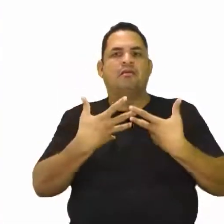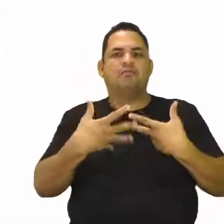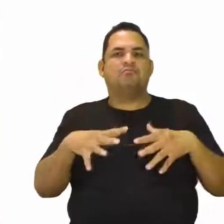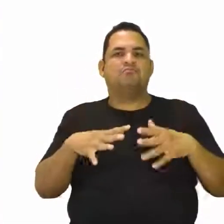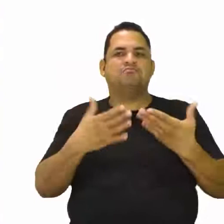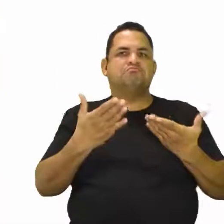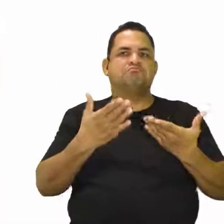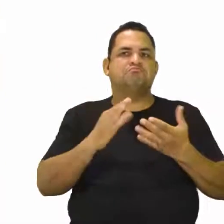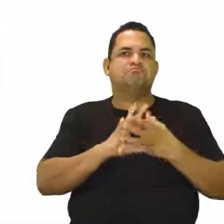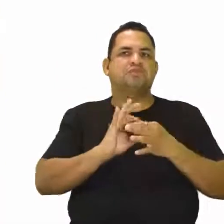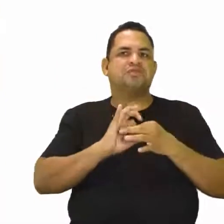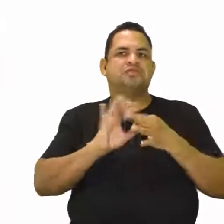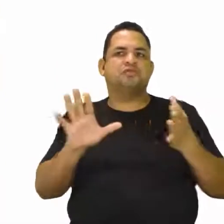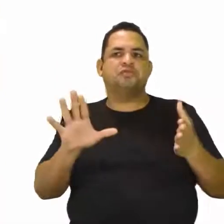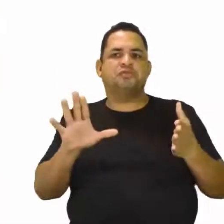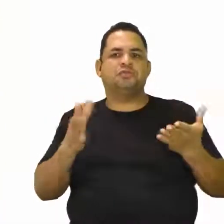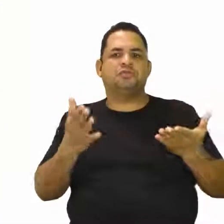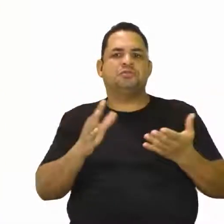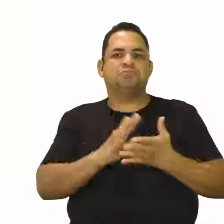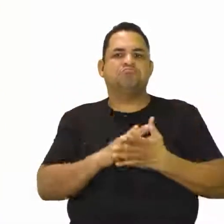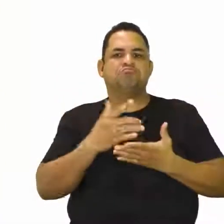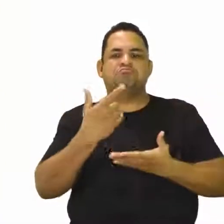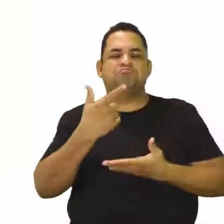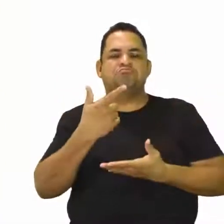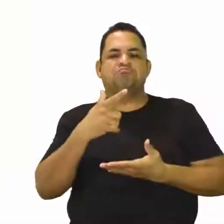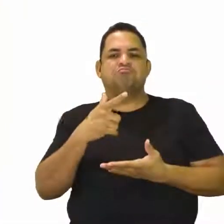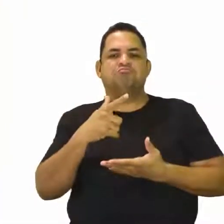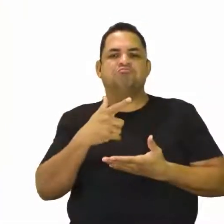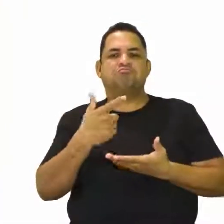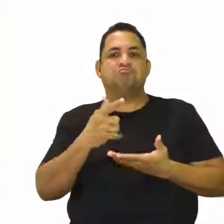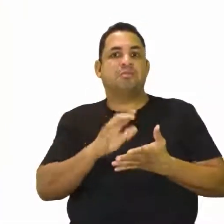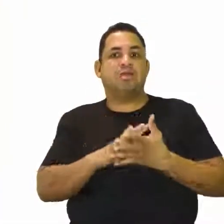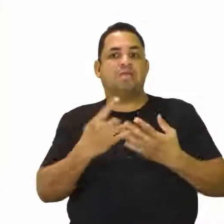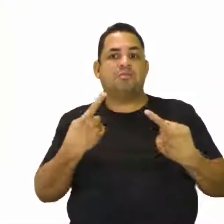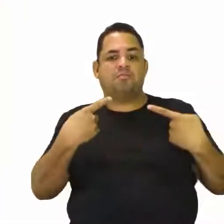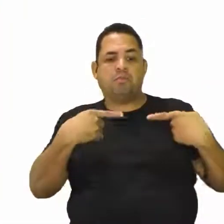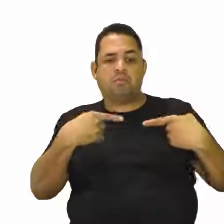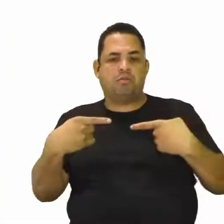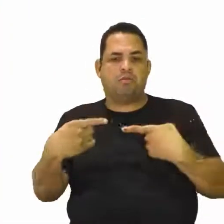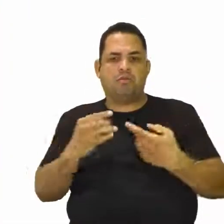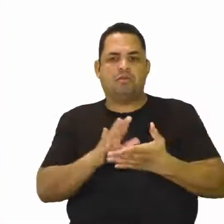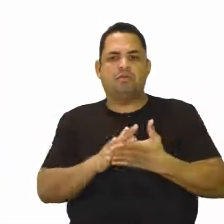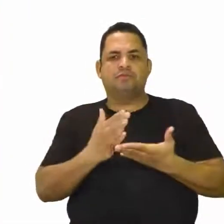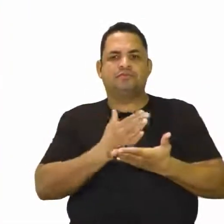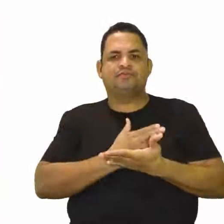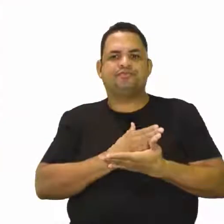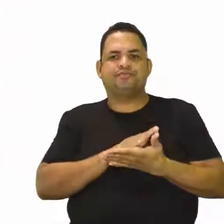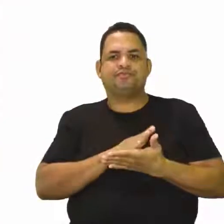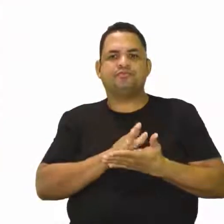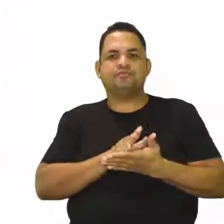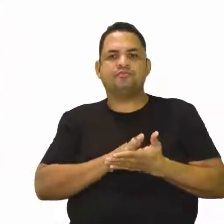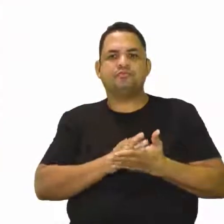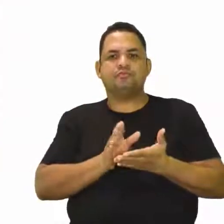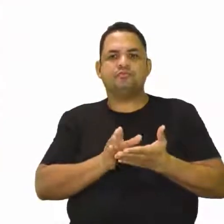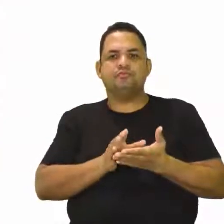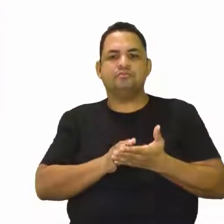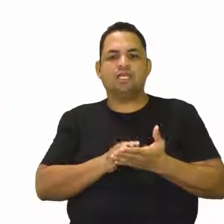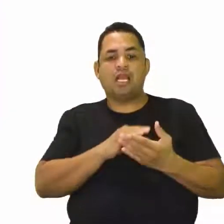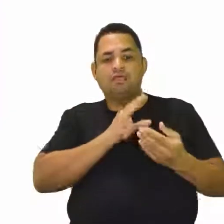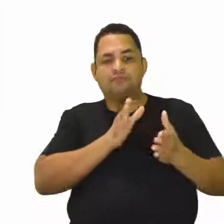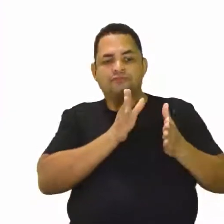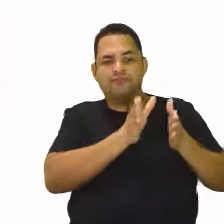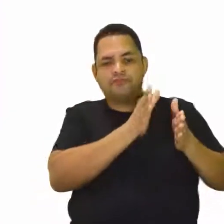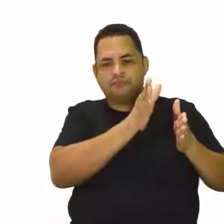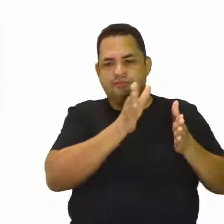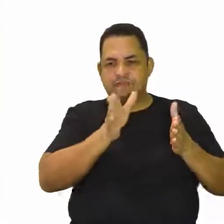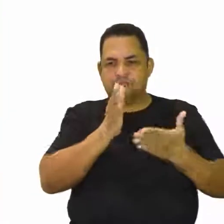para poder combatê-lo. Aí assim, começou a dividir. Bom, para um alvo vai uma